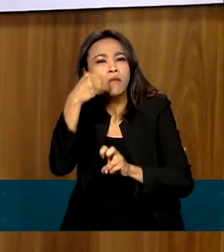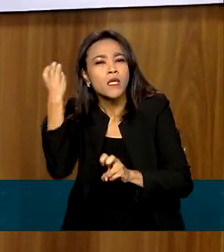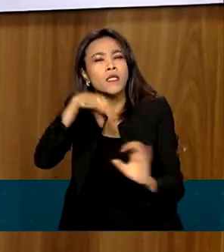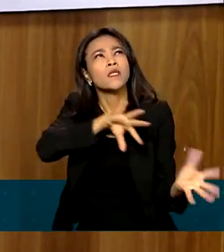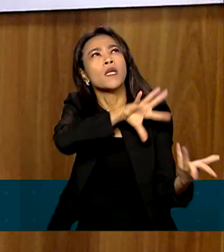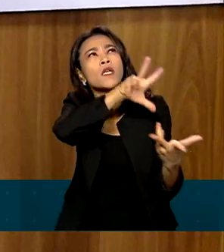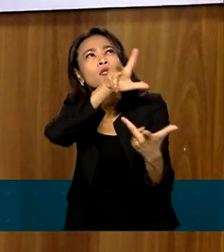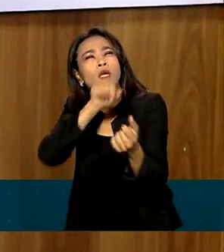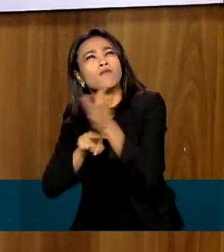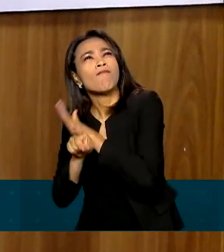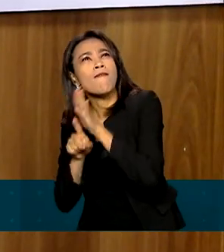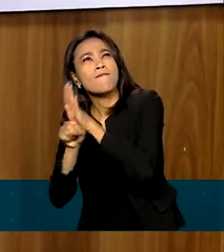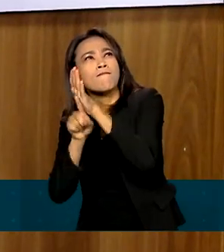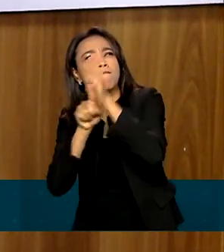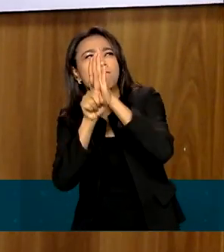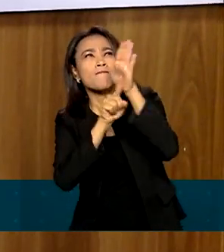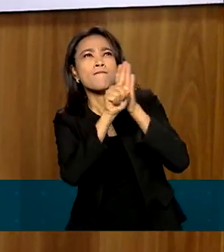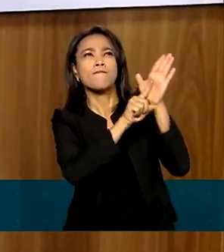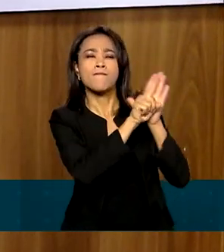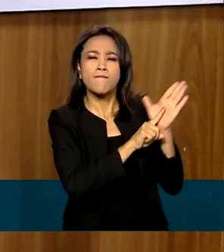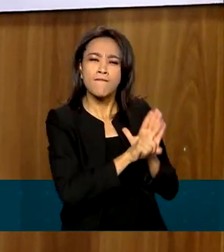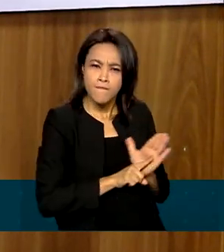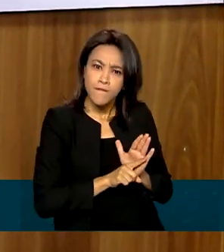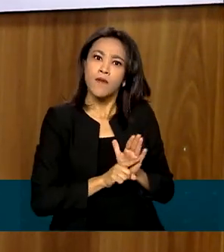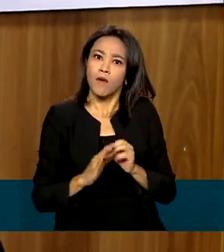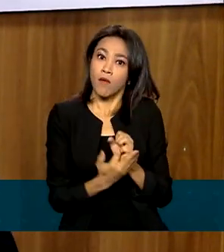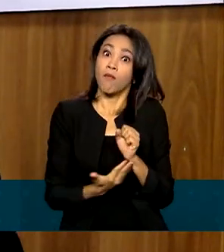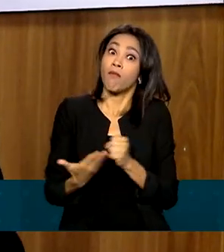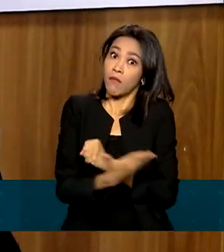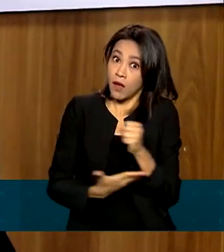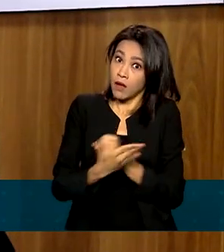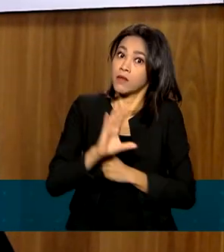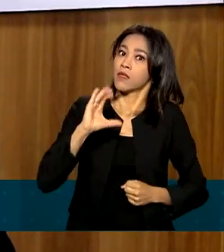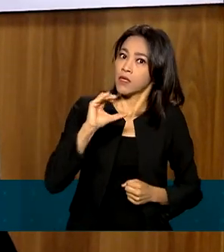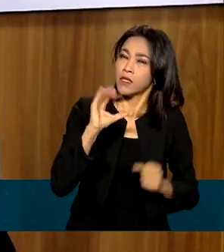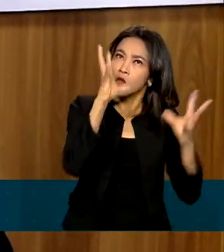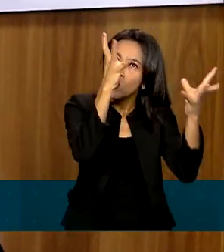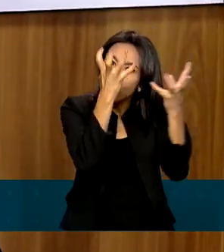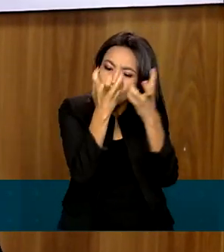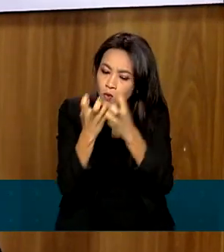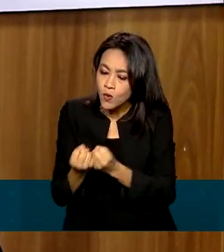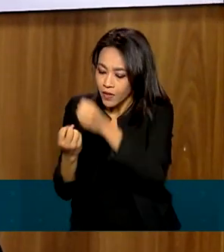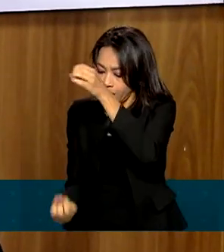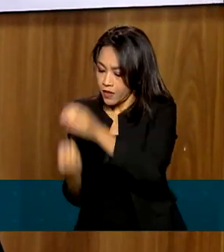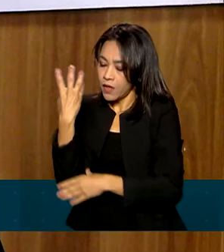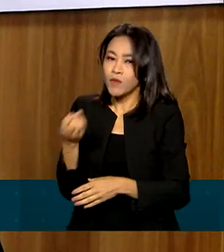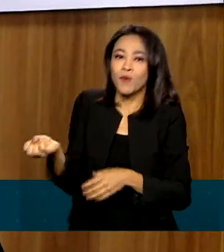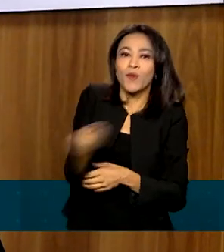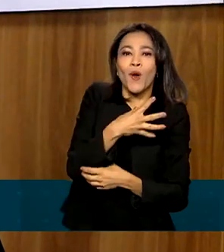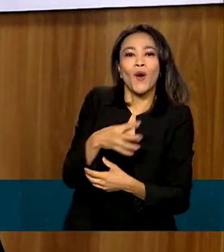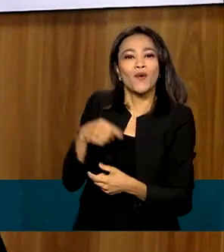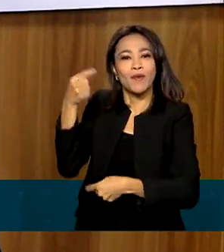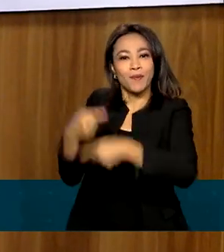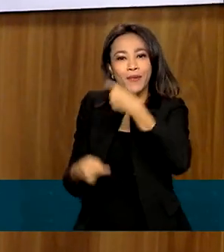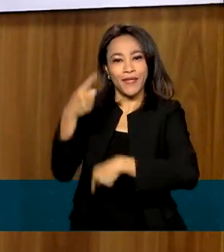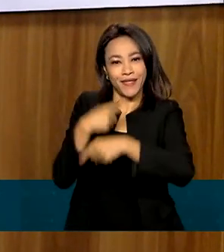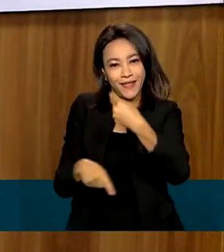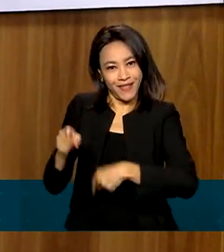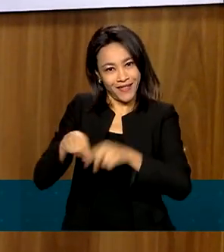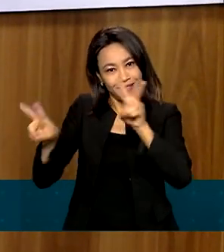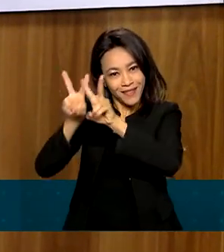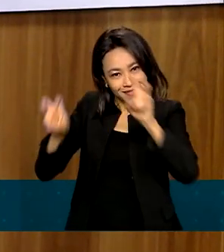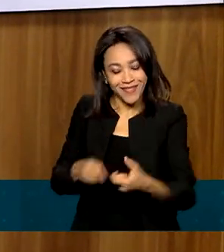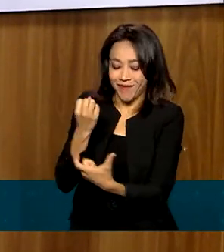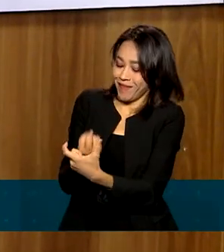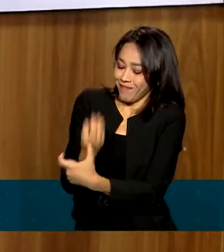fizemos pesquisas com base em dados científicos e construímos uma nova política de alfabetização no país essa política ela tem um